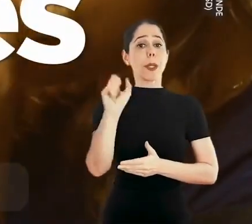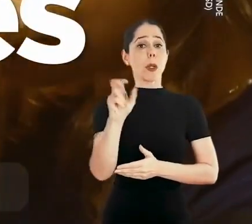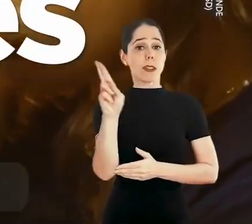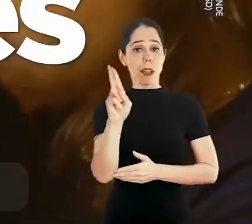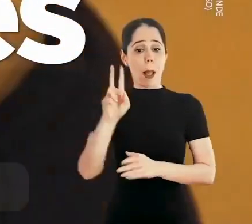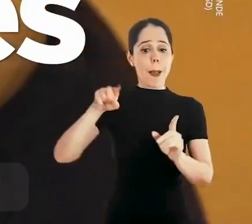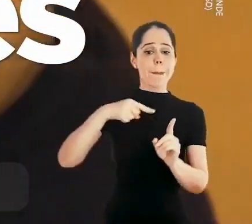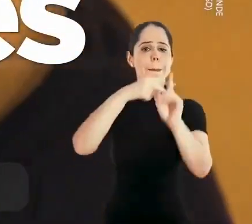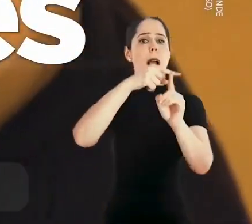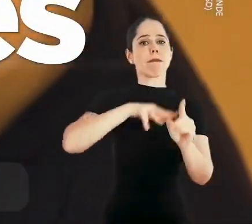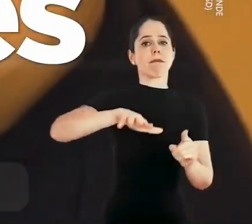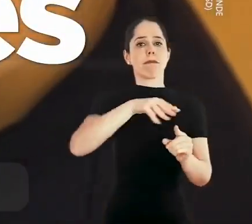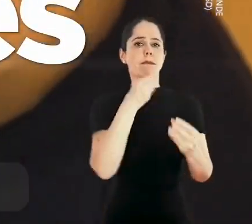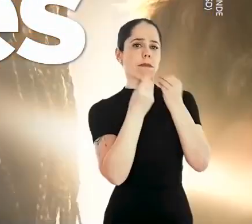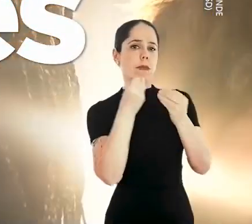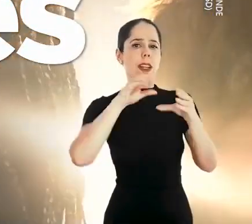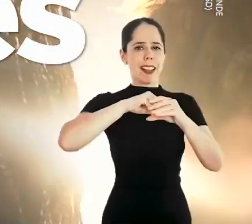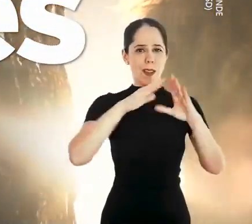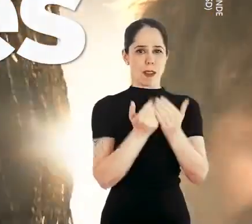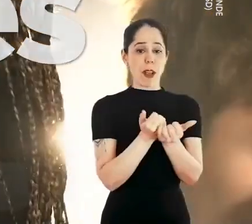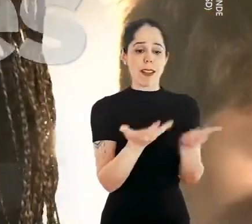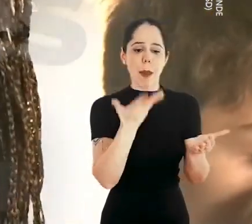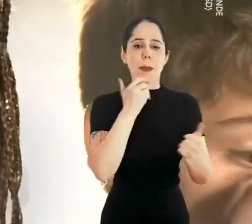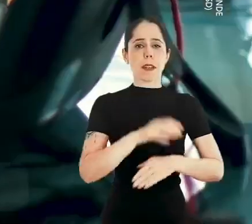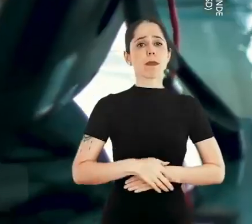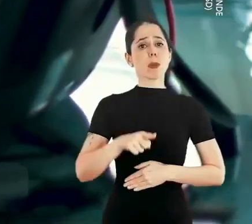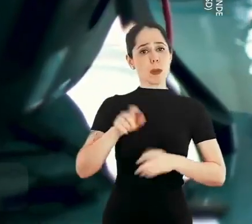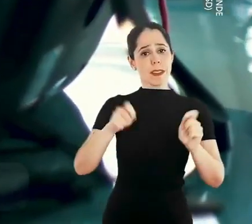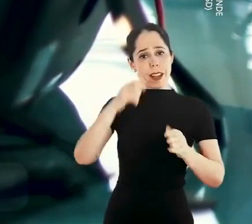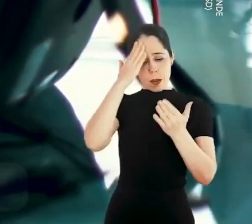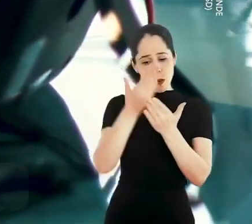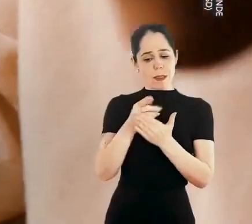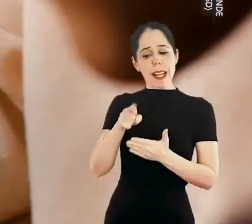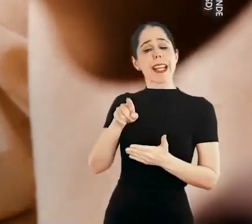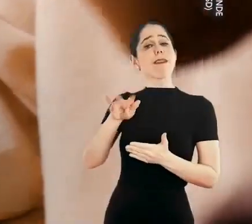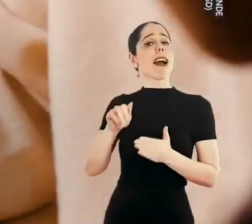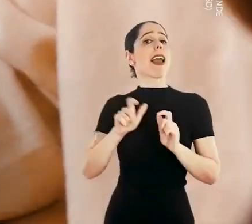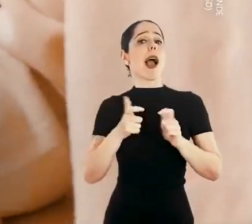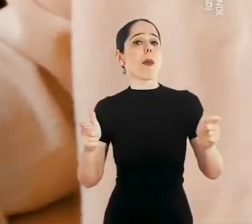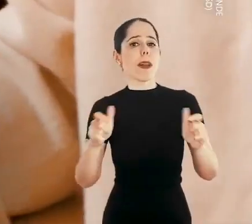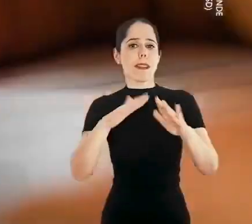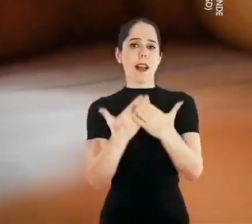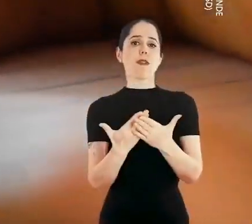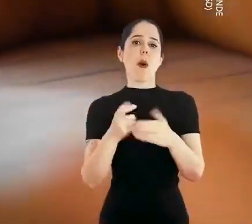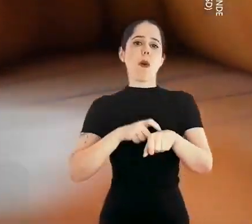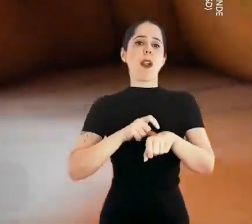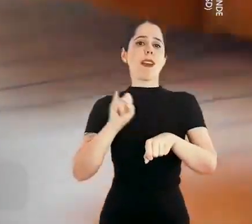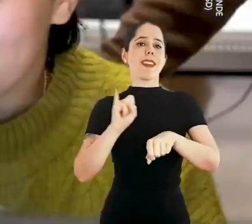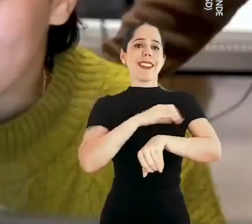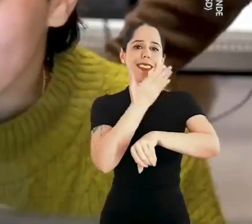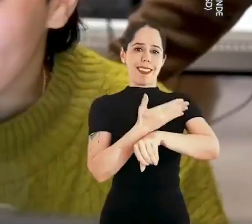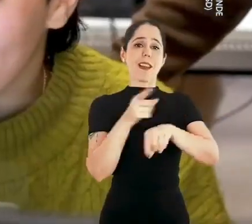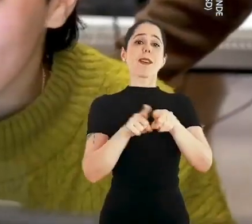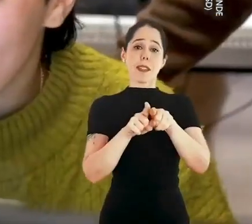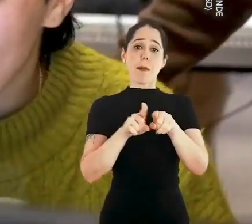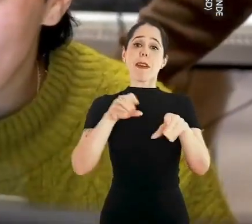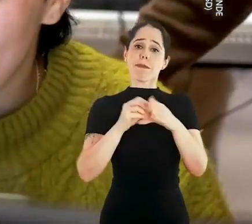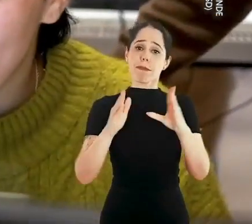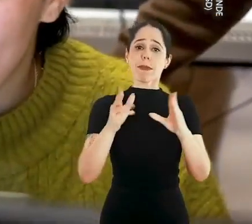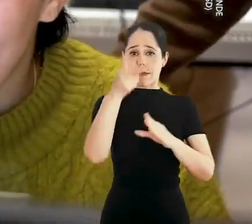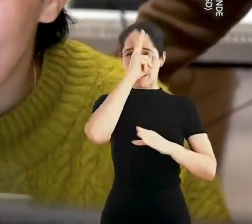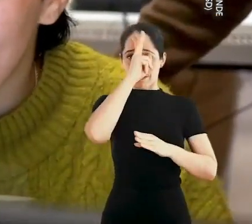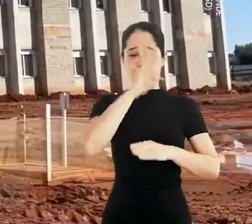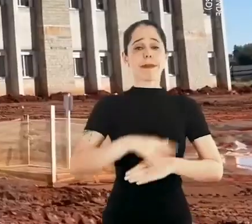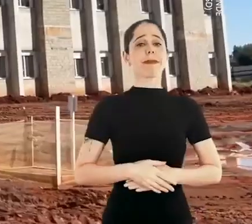a mais na merenda escolar. Você pode confiar que ele vai ampliar a escola integral, inclusive no